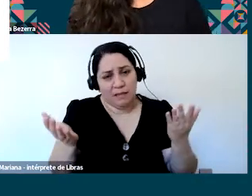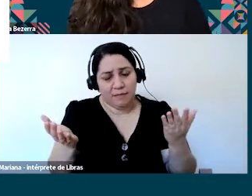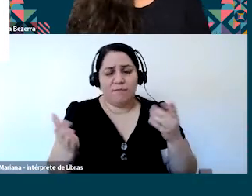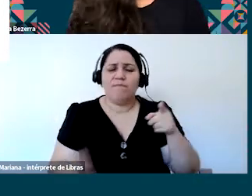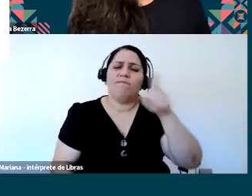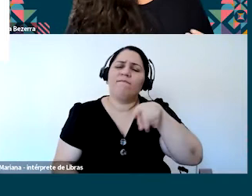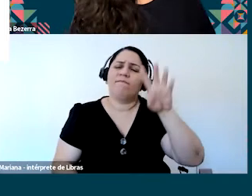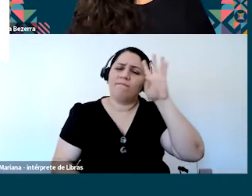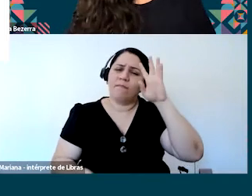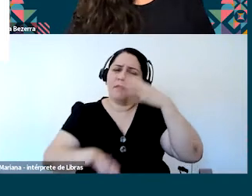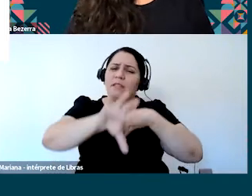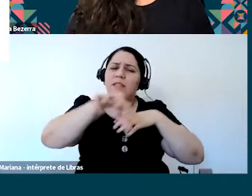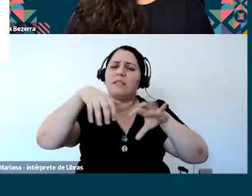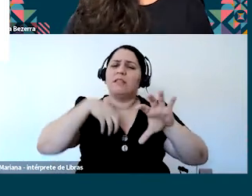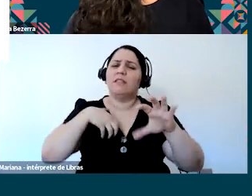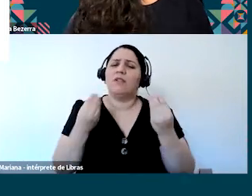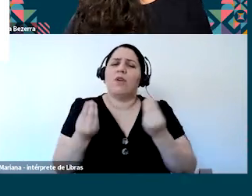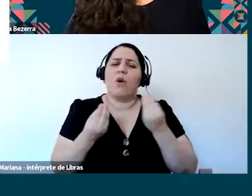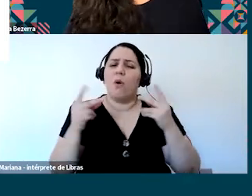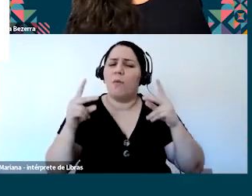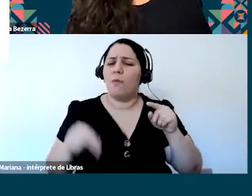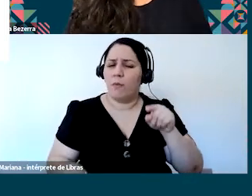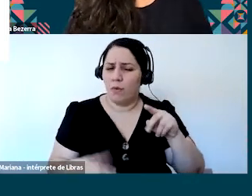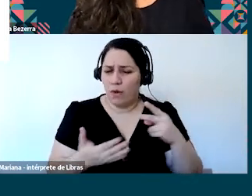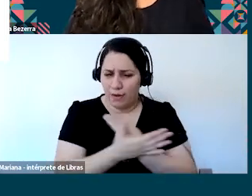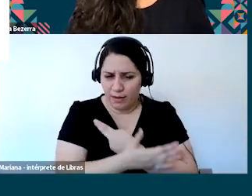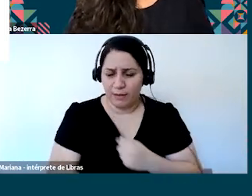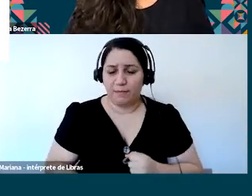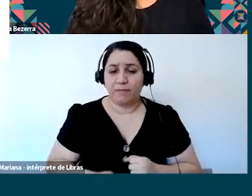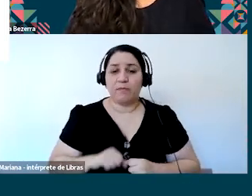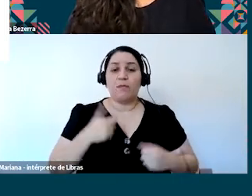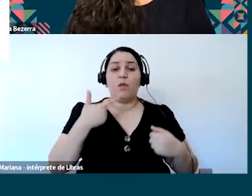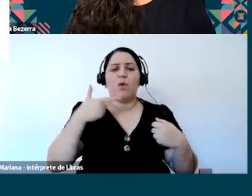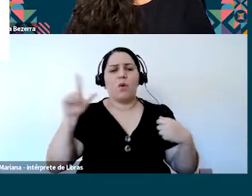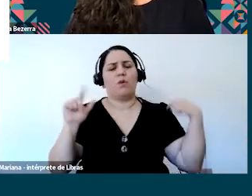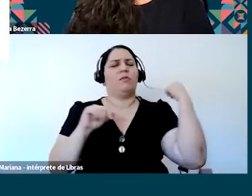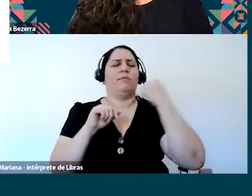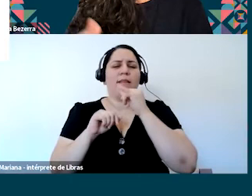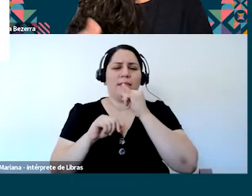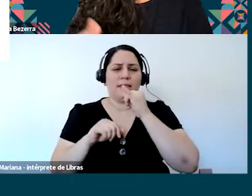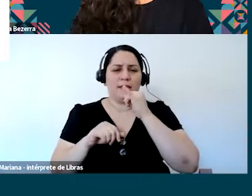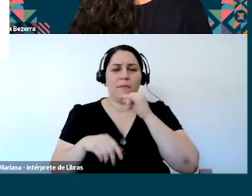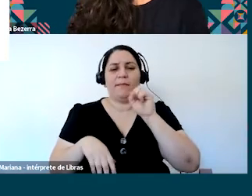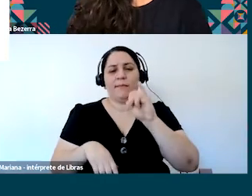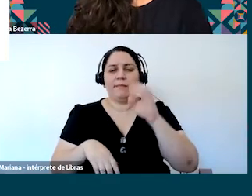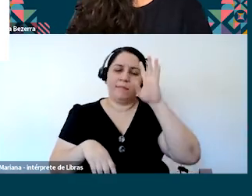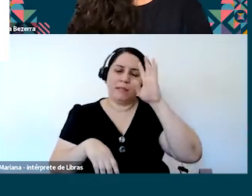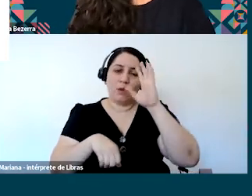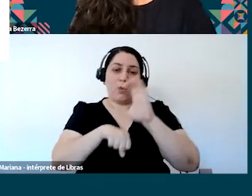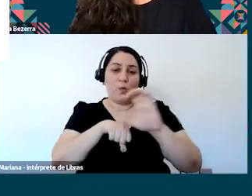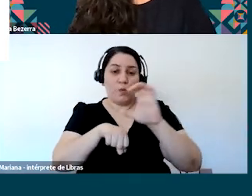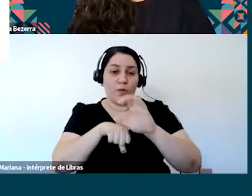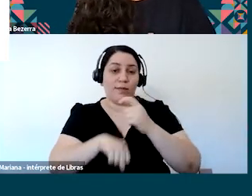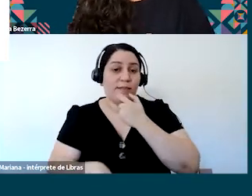tem agora. Como é que você se sentiria com isso? O outro exemplo seria de um curso de inglês